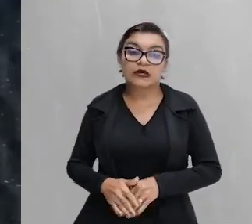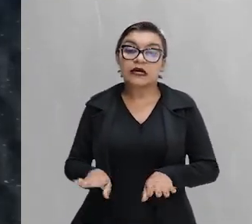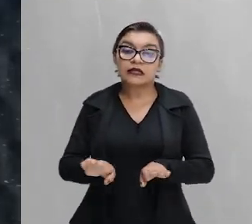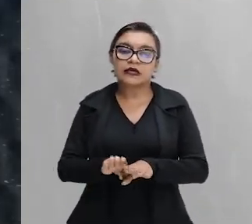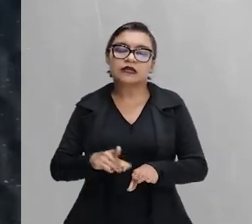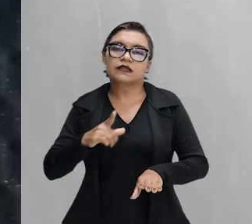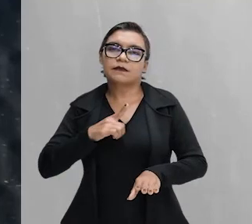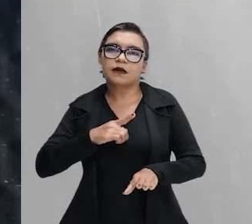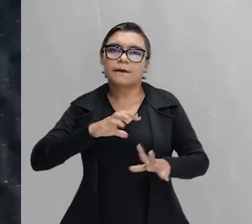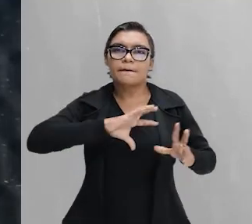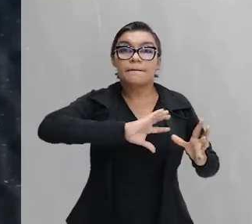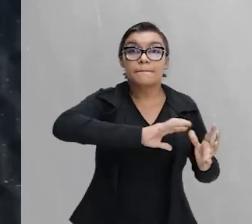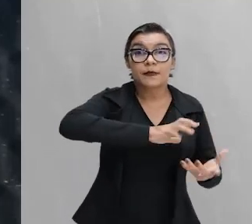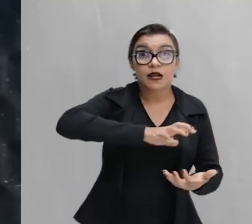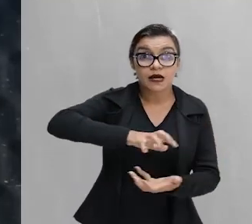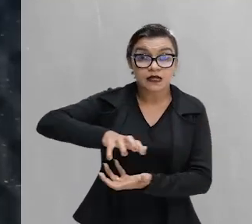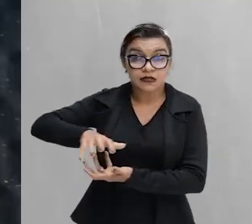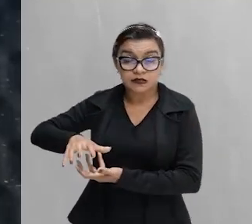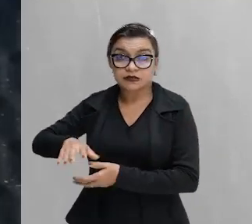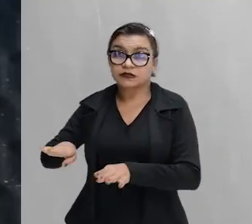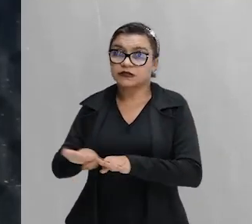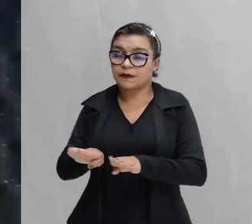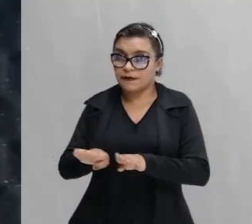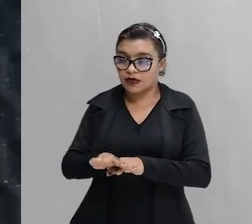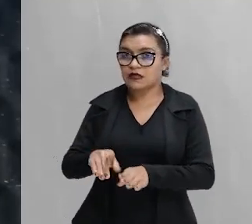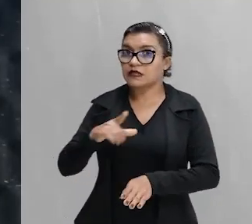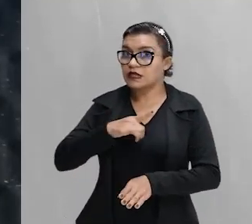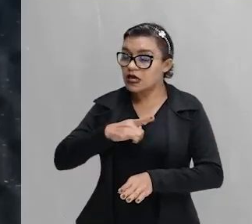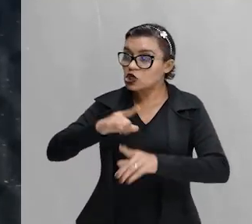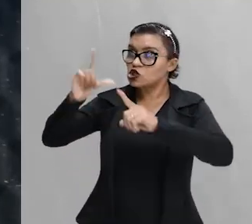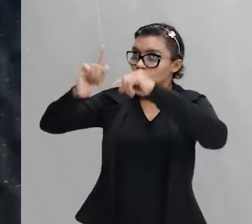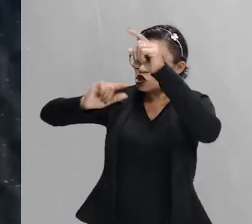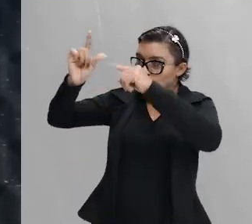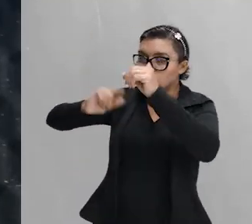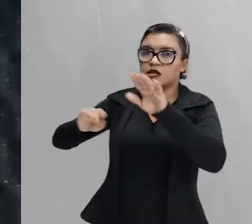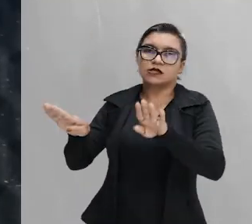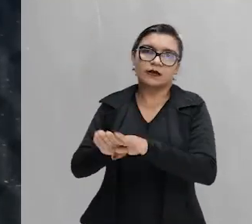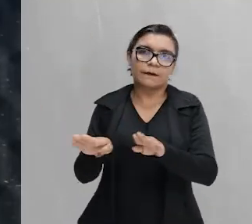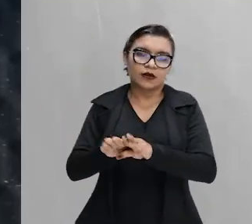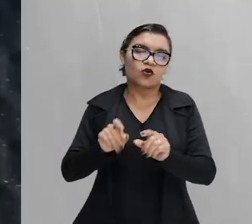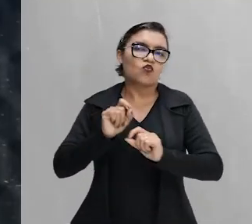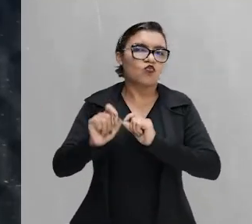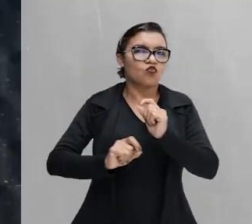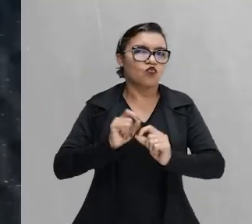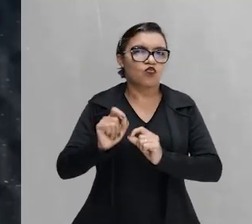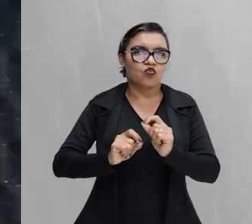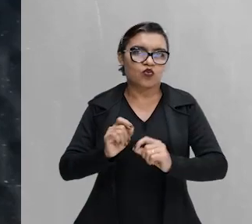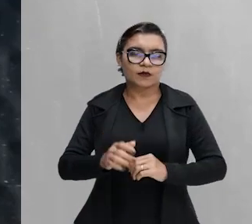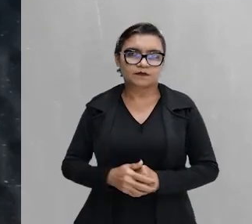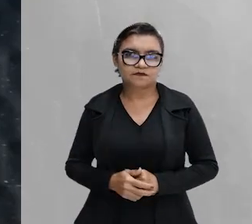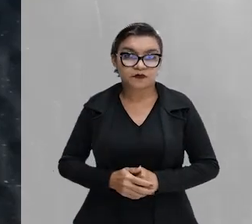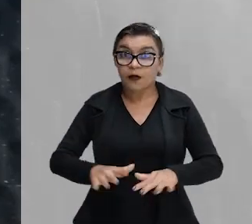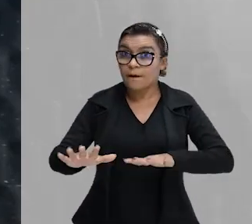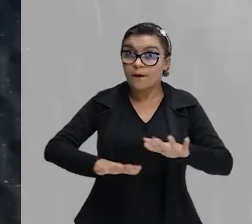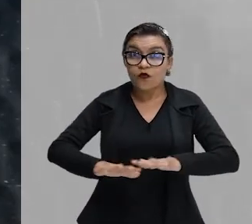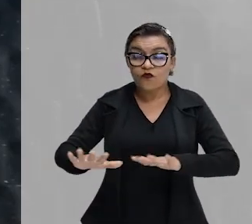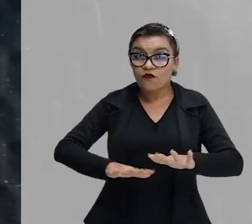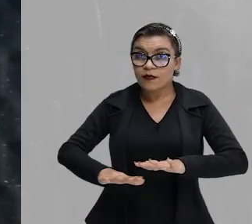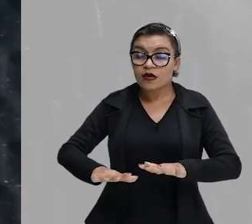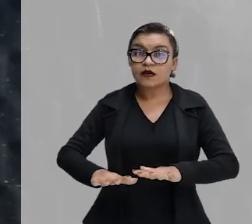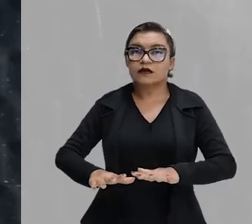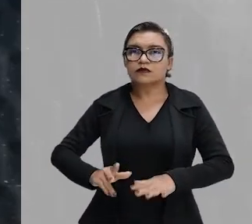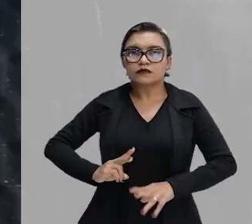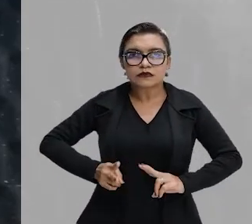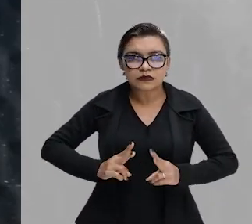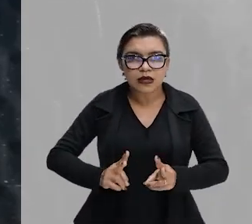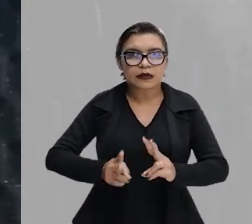existem planetas, existiam estrelas, ou existem estrelas, que esses movimentos eles não são